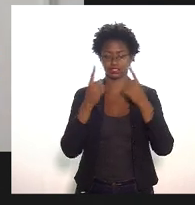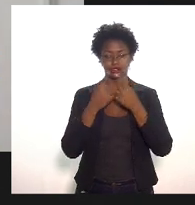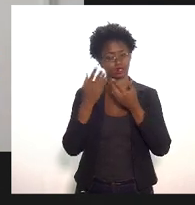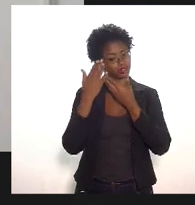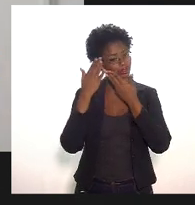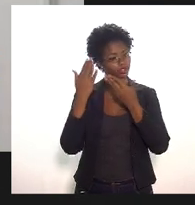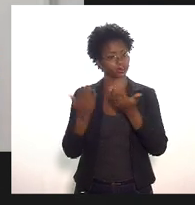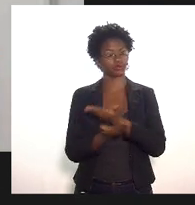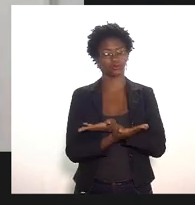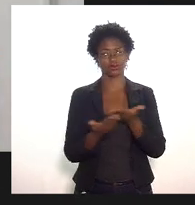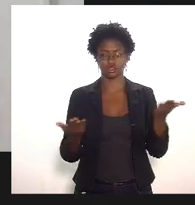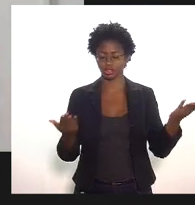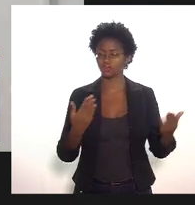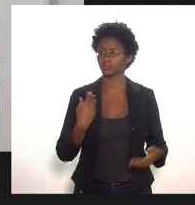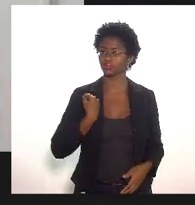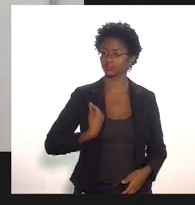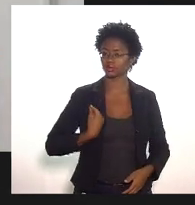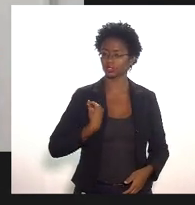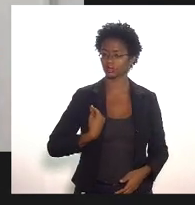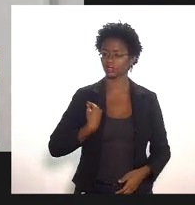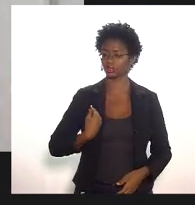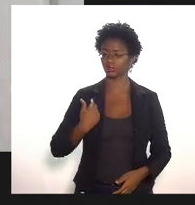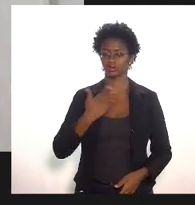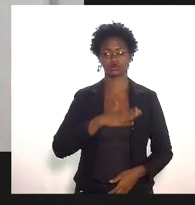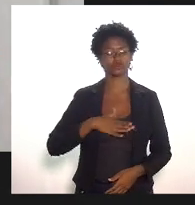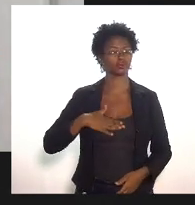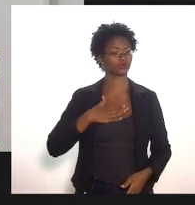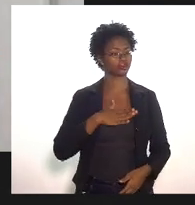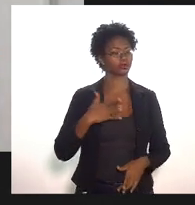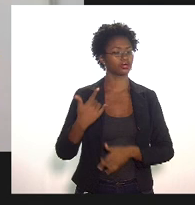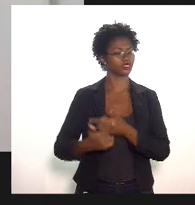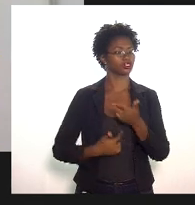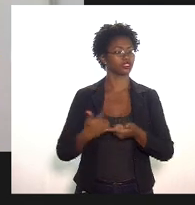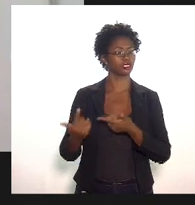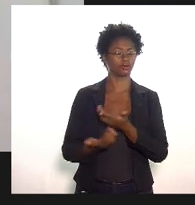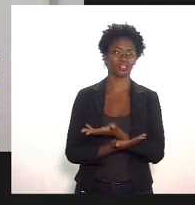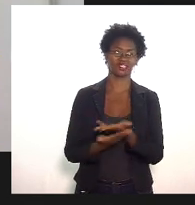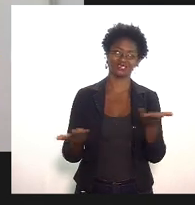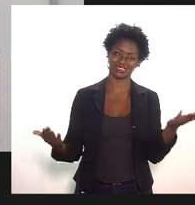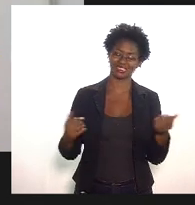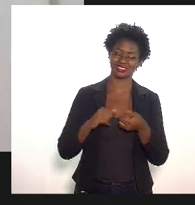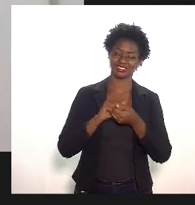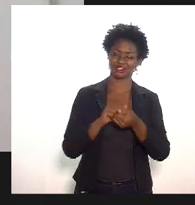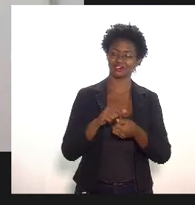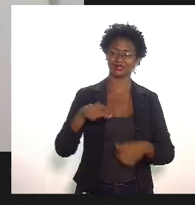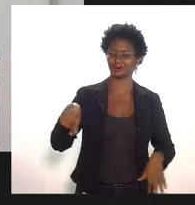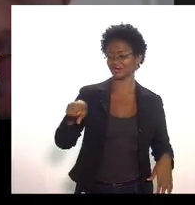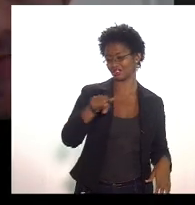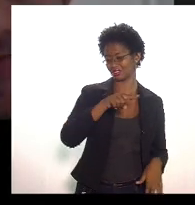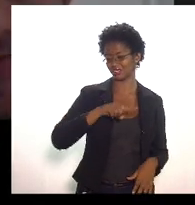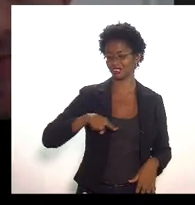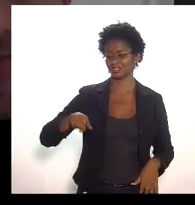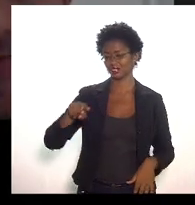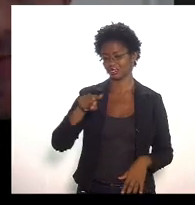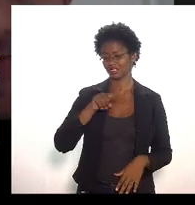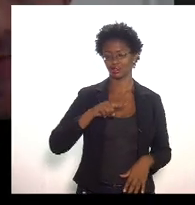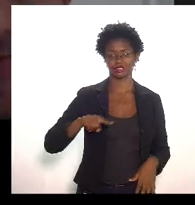agradeço a presença de cada um de vocês. Estou gostando muito de trabalhar com todos vocês. Vocês são muito